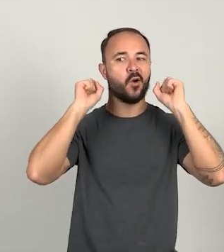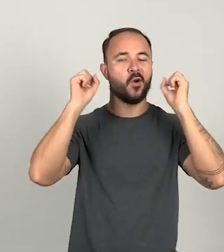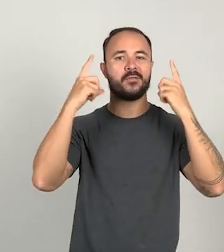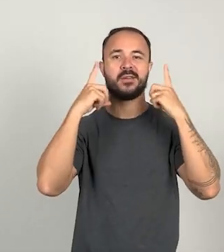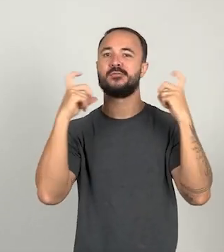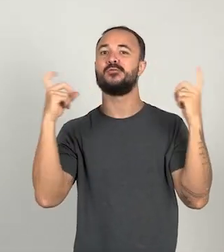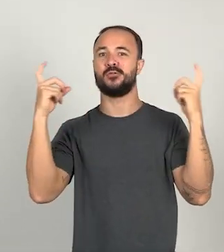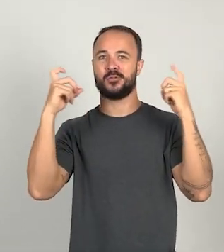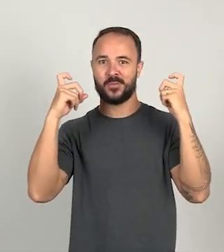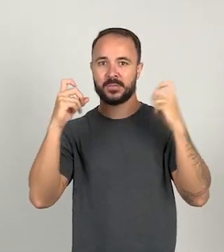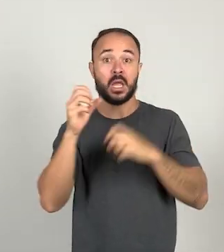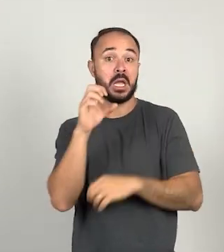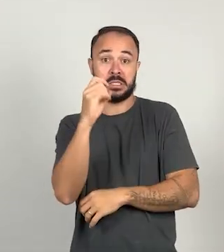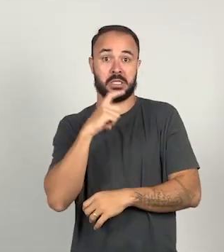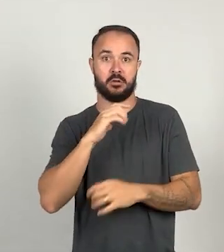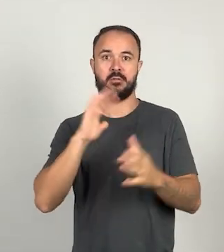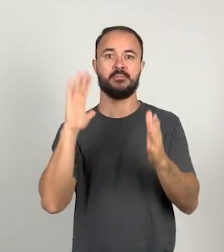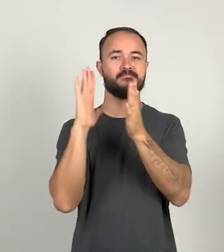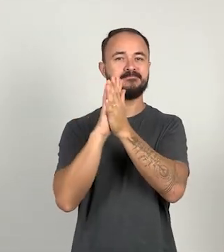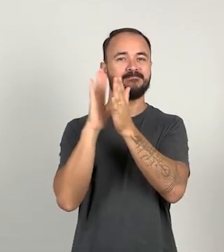mãozinhas assim,